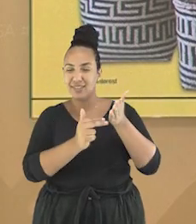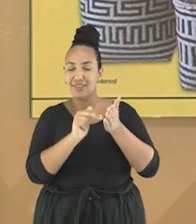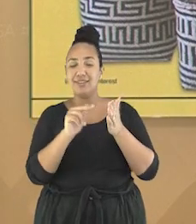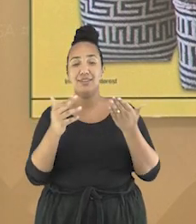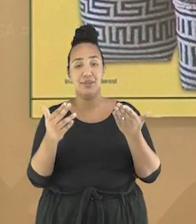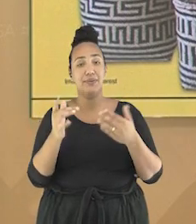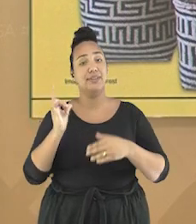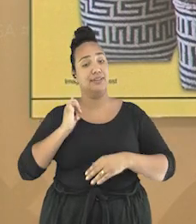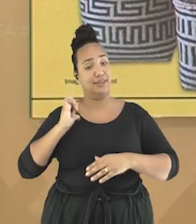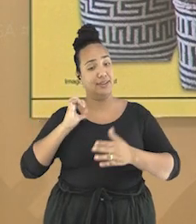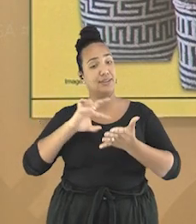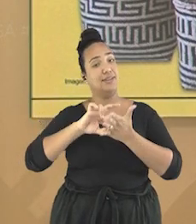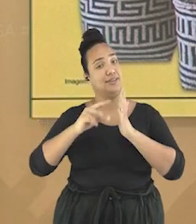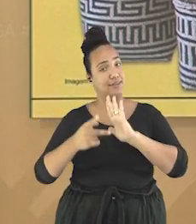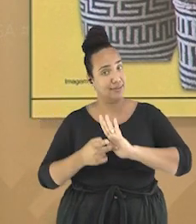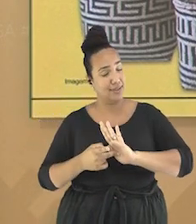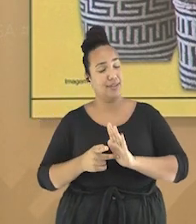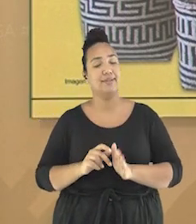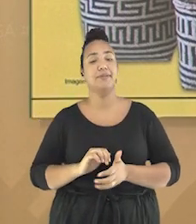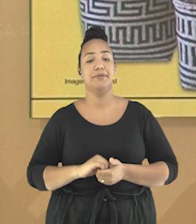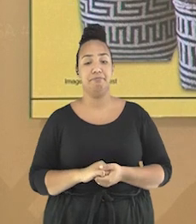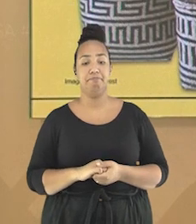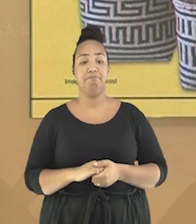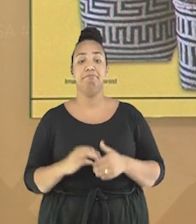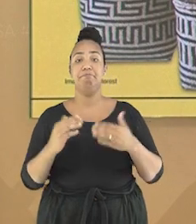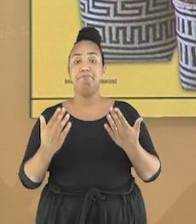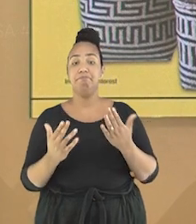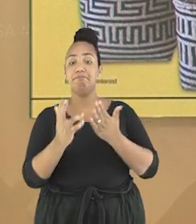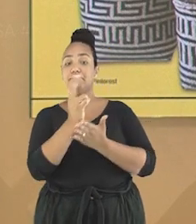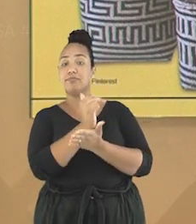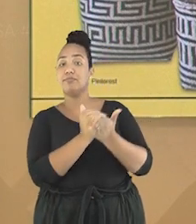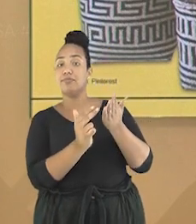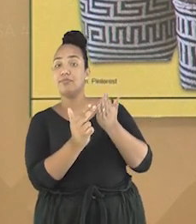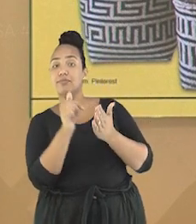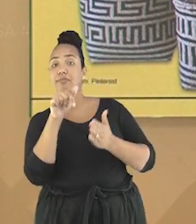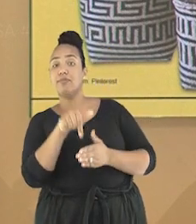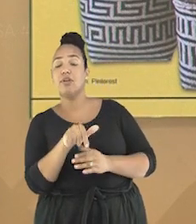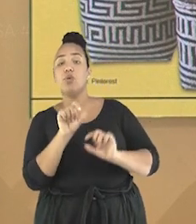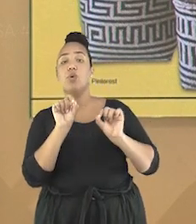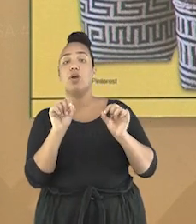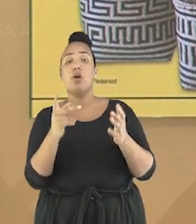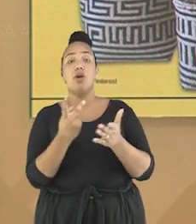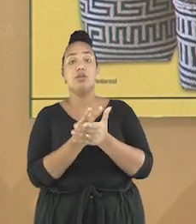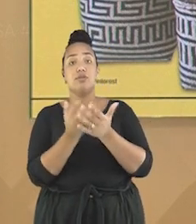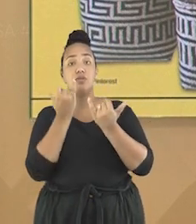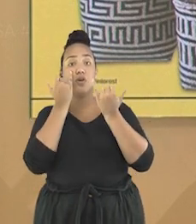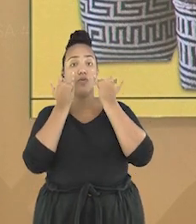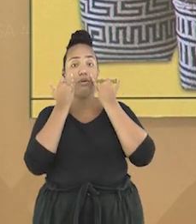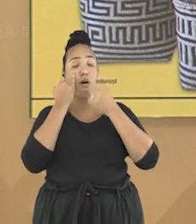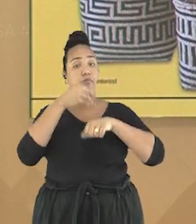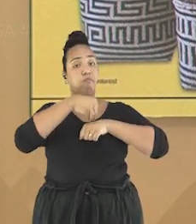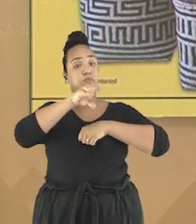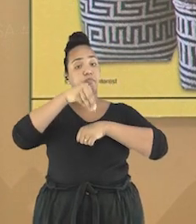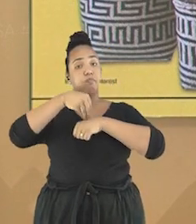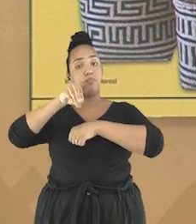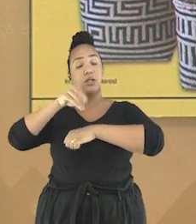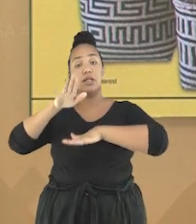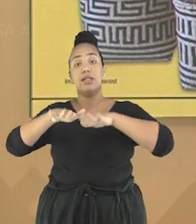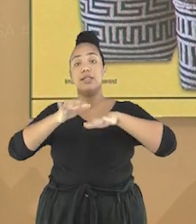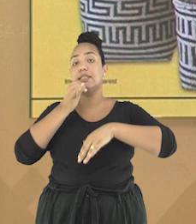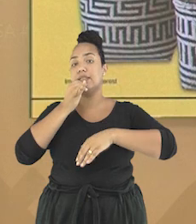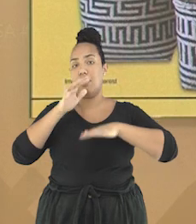mensagens simbólicas? Os desenhos têm a função de informar as pessoas que não conhecem a